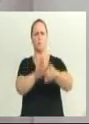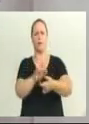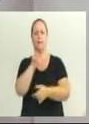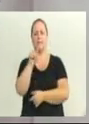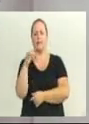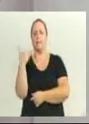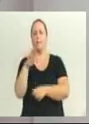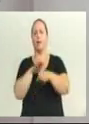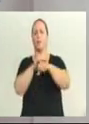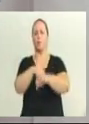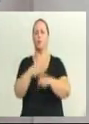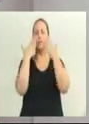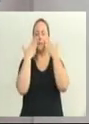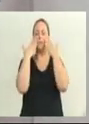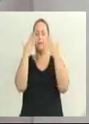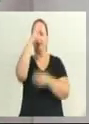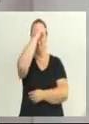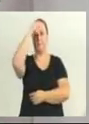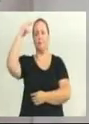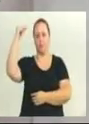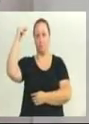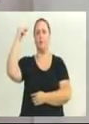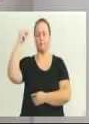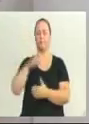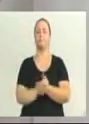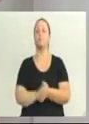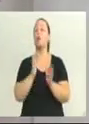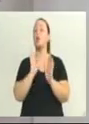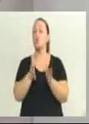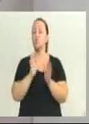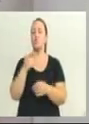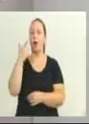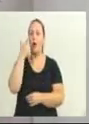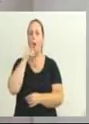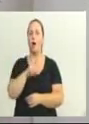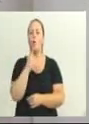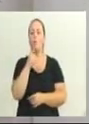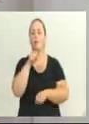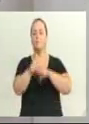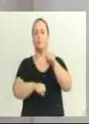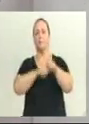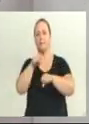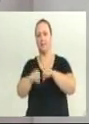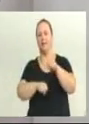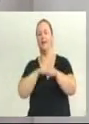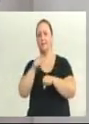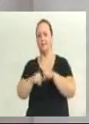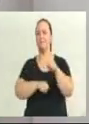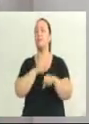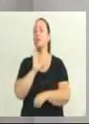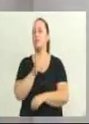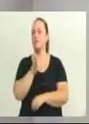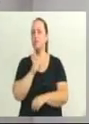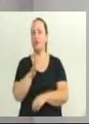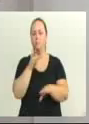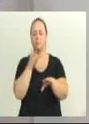frente à Prefeitura Municipal de Blumenau. Já conseguiram a doação de uma bicicleta que já foi ornamentada, pintada de